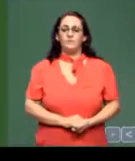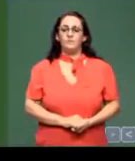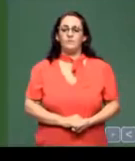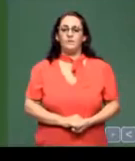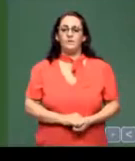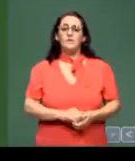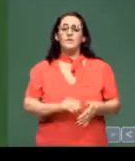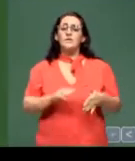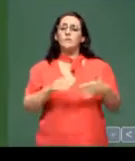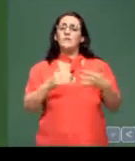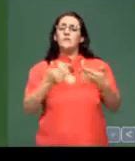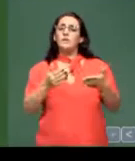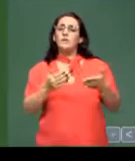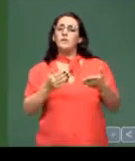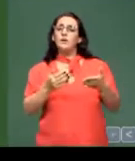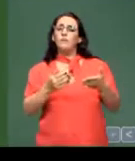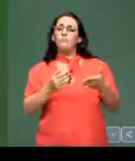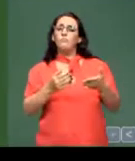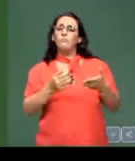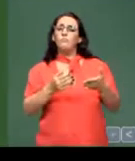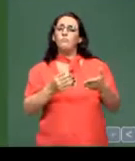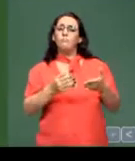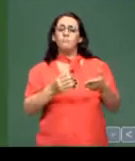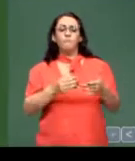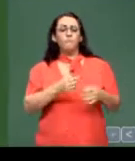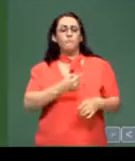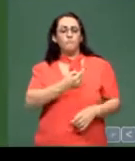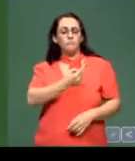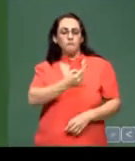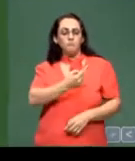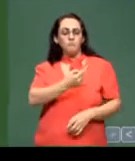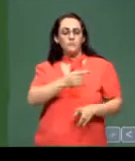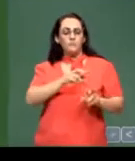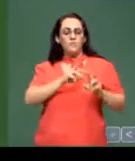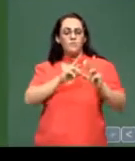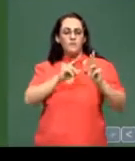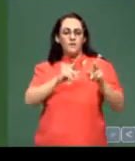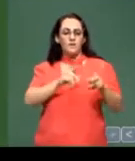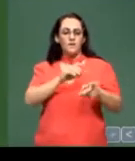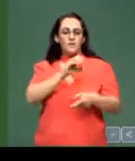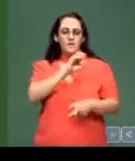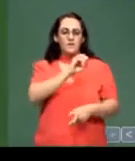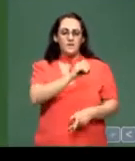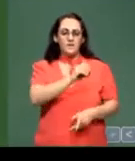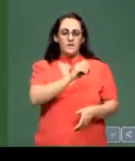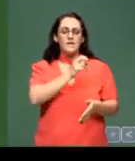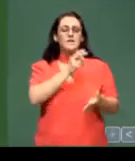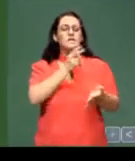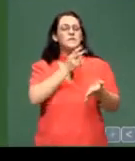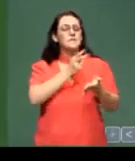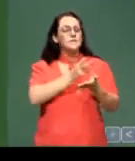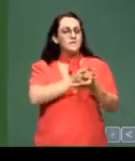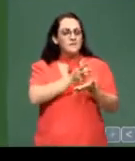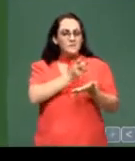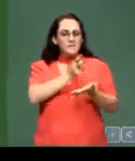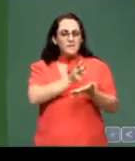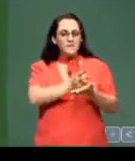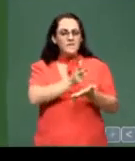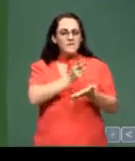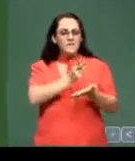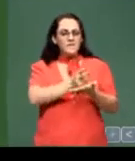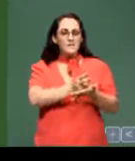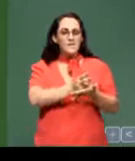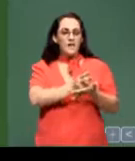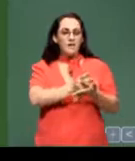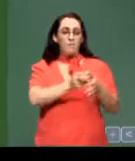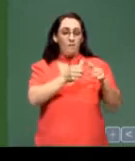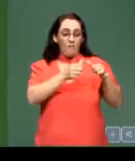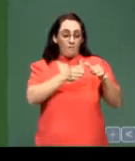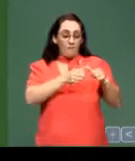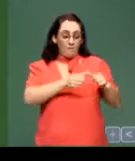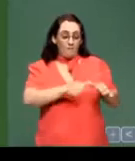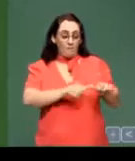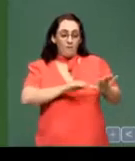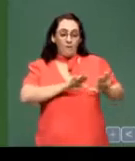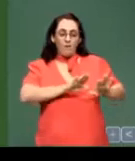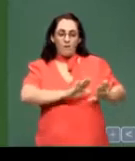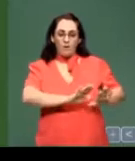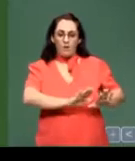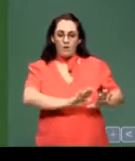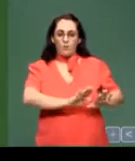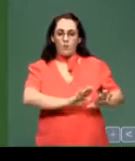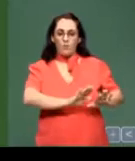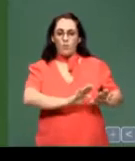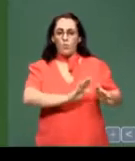Esse resto não é diferente de zero? Toda vez que o resto da divisão, né, da parte